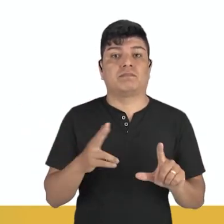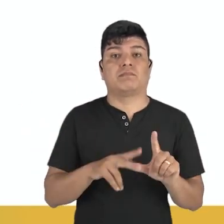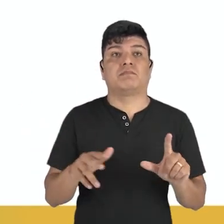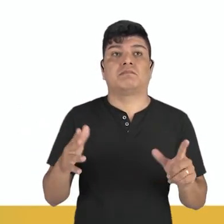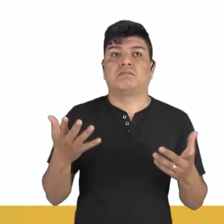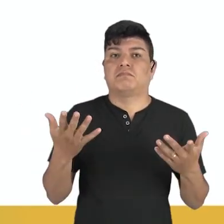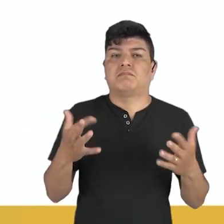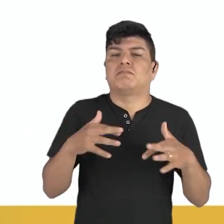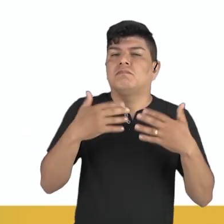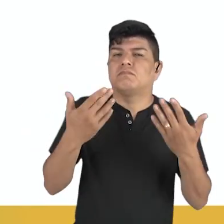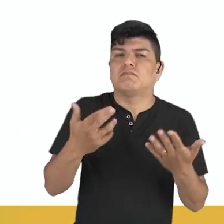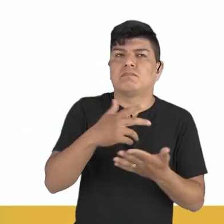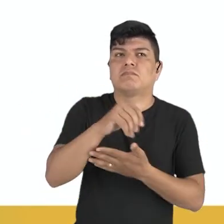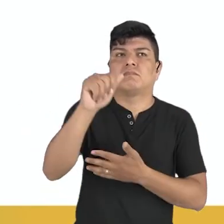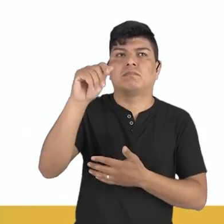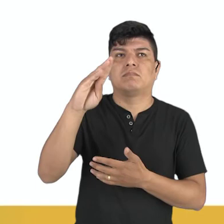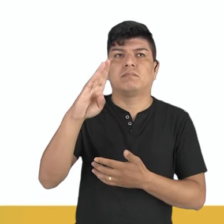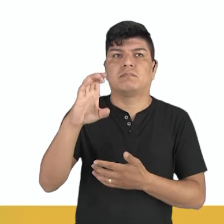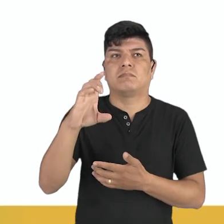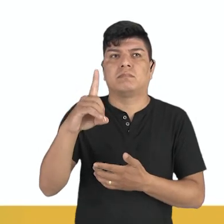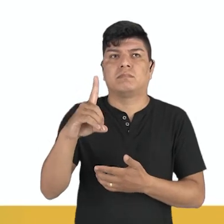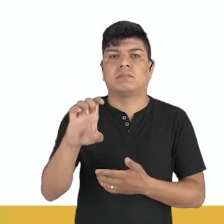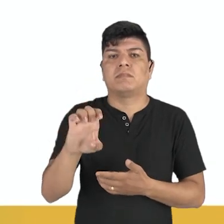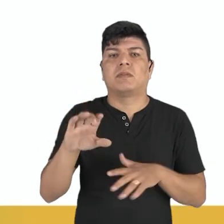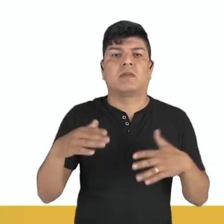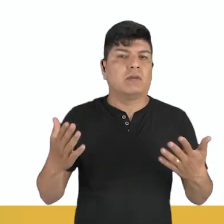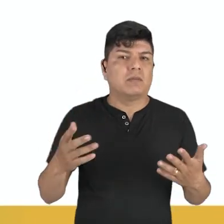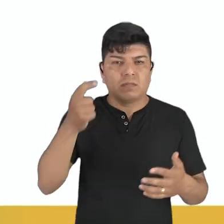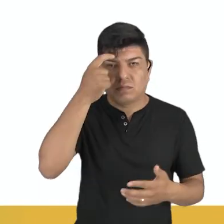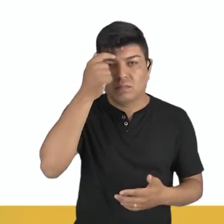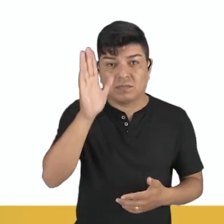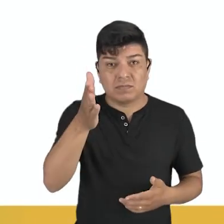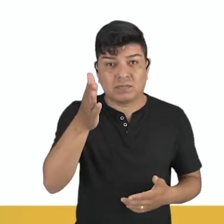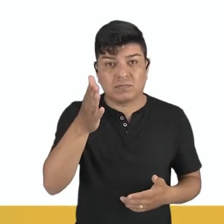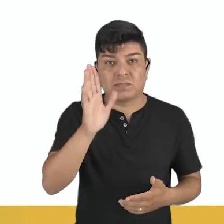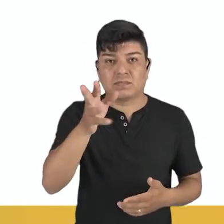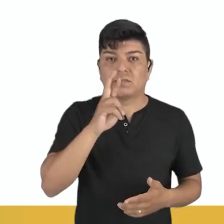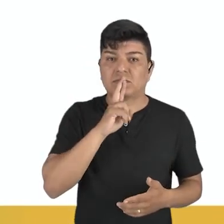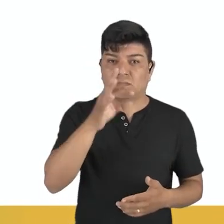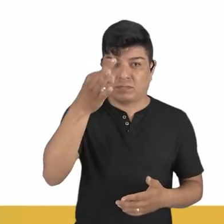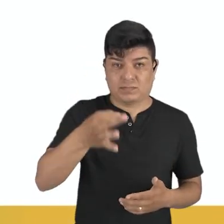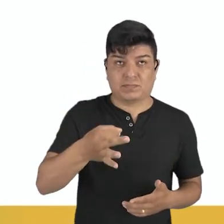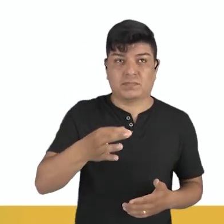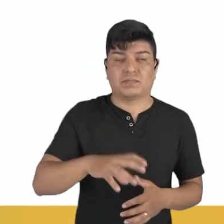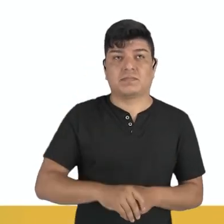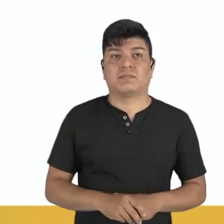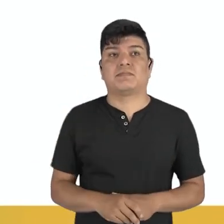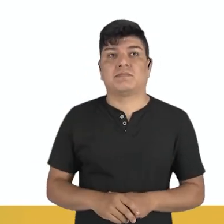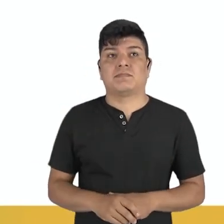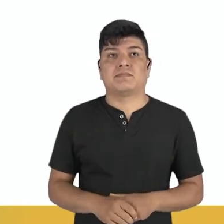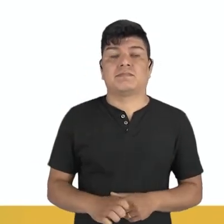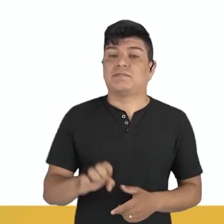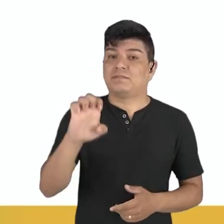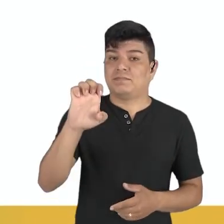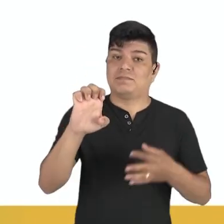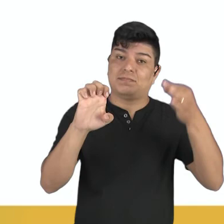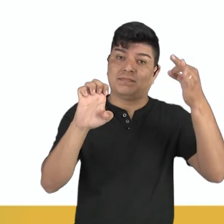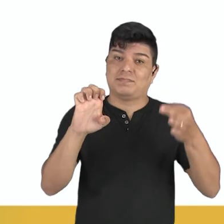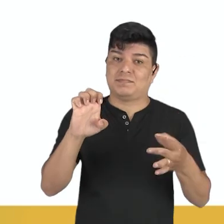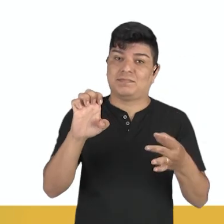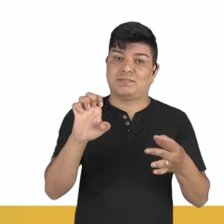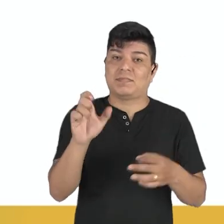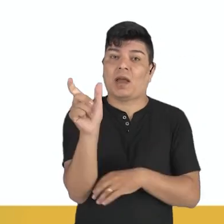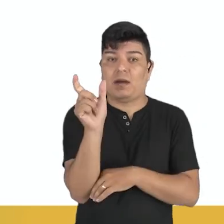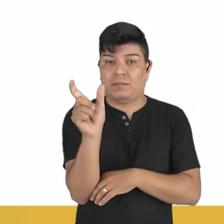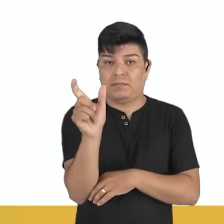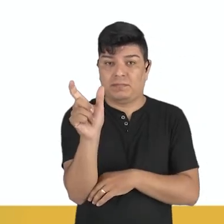letra é arrimo livre a história a palavra O que é pensaram já sabe a resposta correta é as palavras